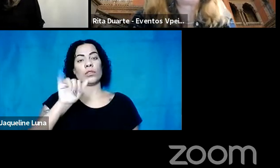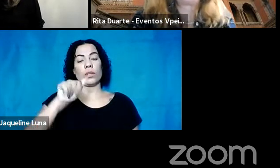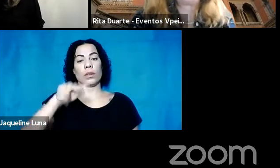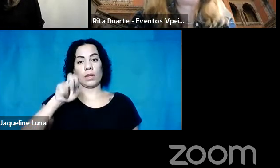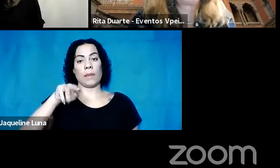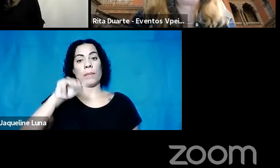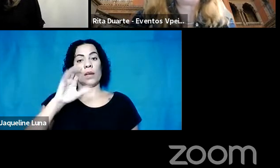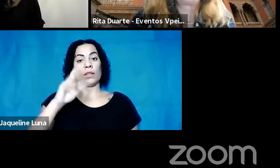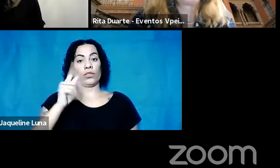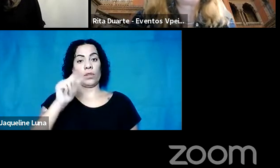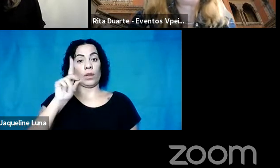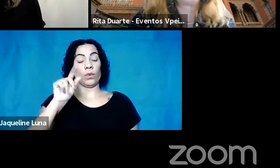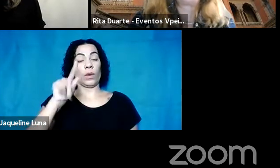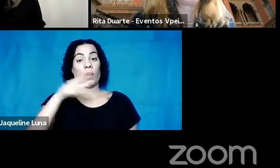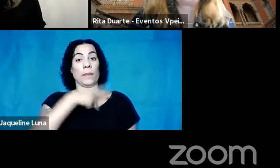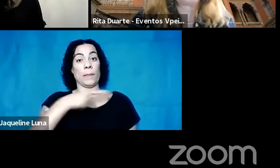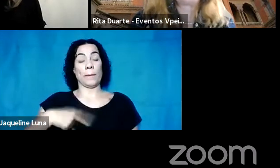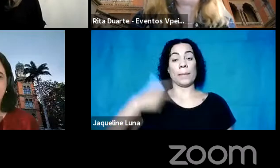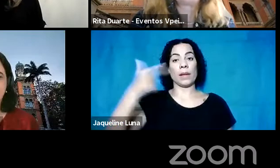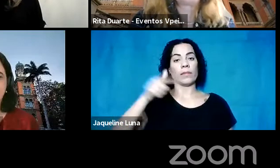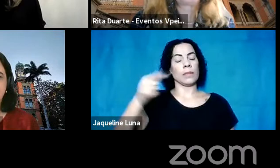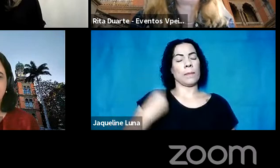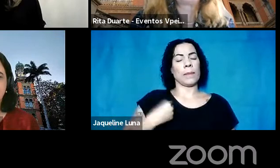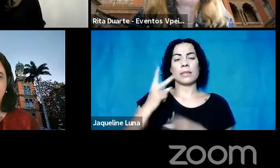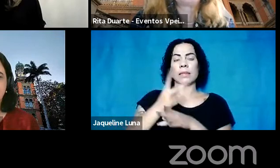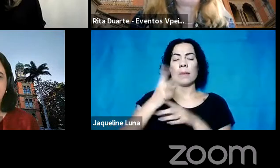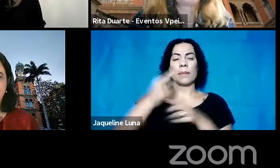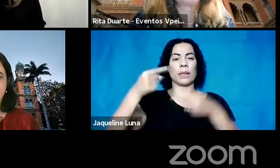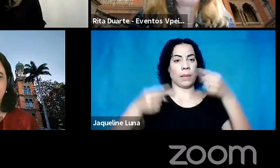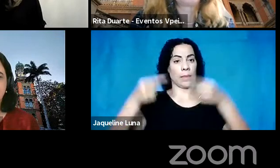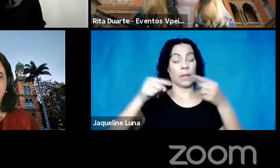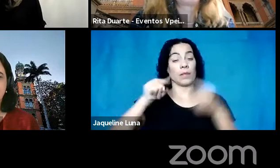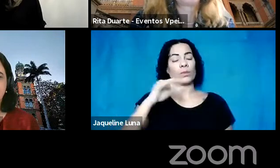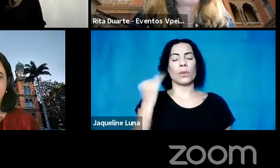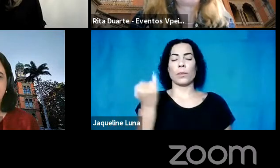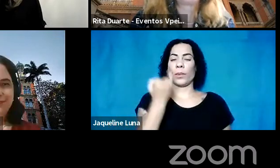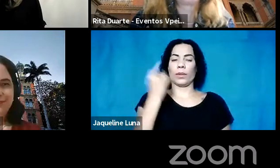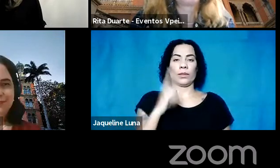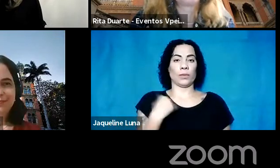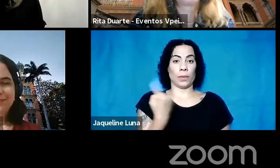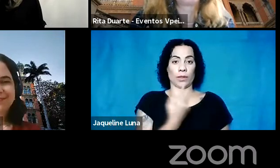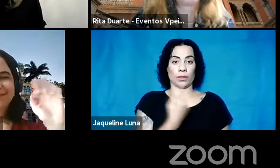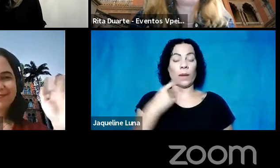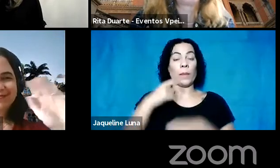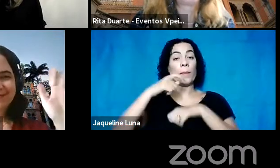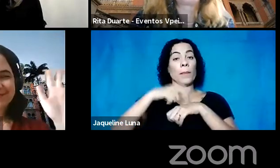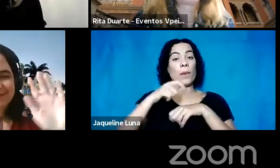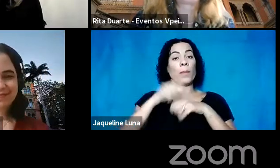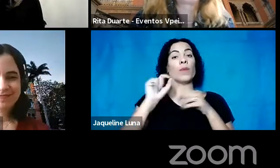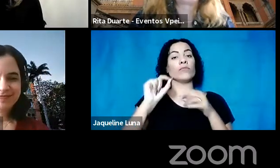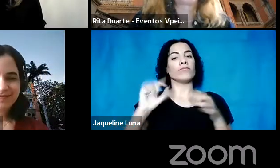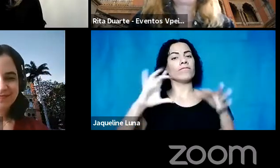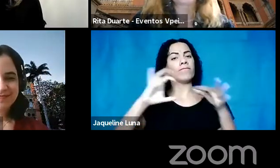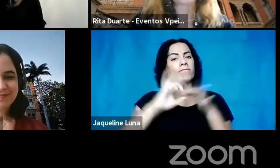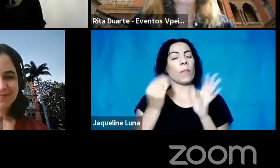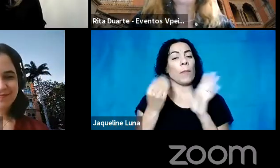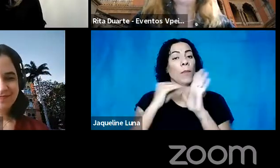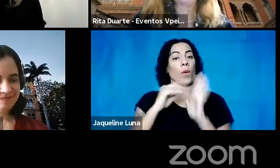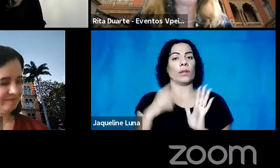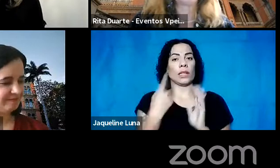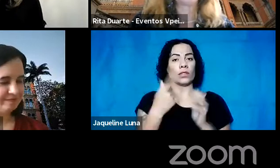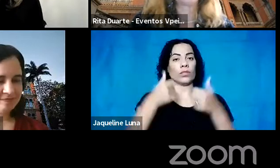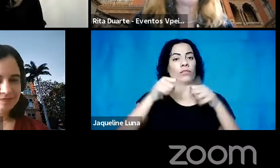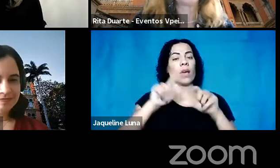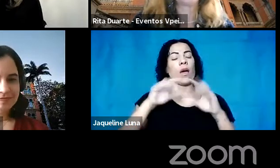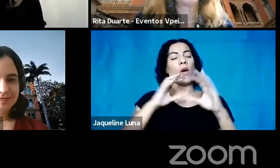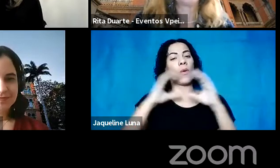que faz questão de ser atuante nos debates. Isso é muito importante para a gente, no momento de consolidação que a gente está da